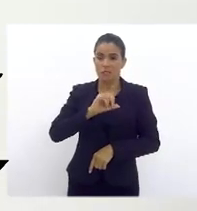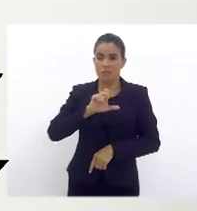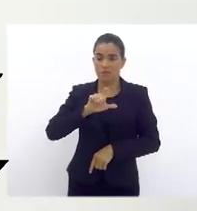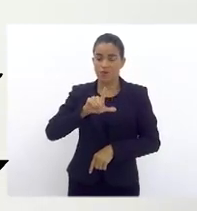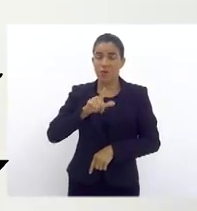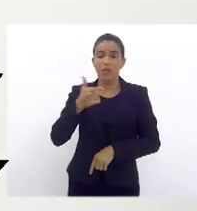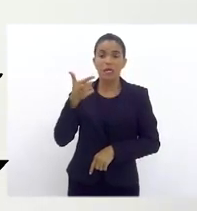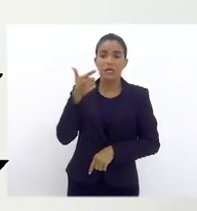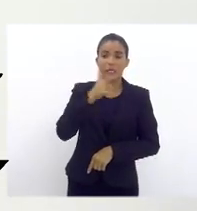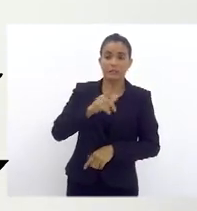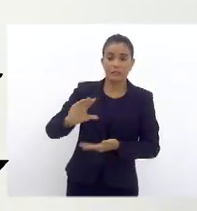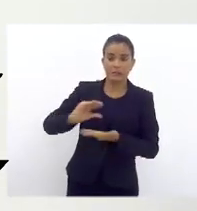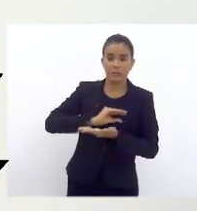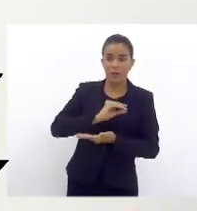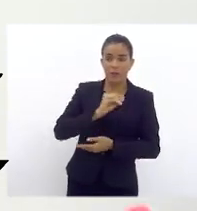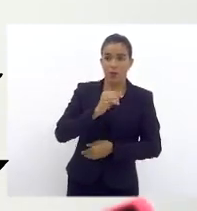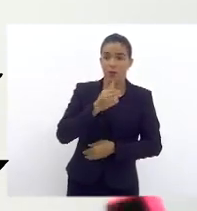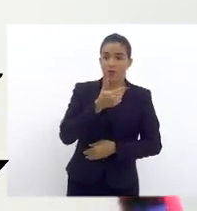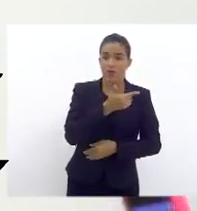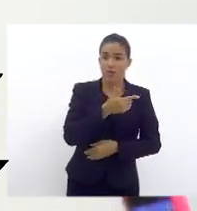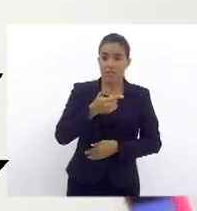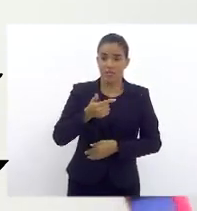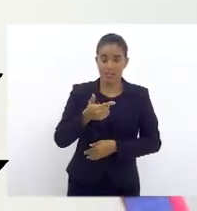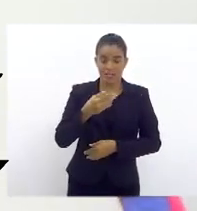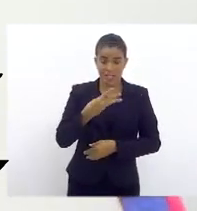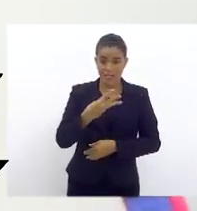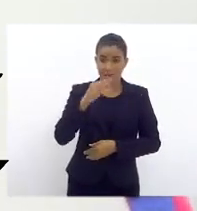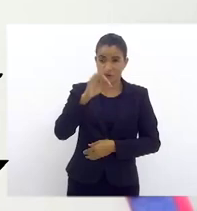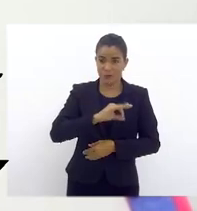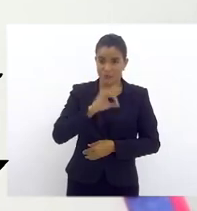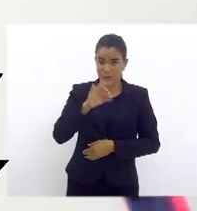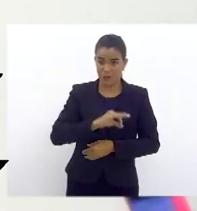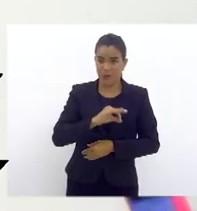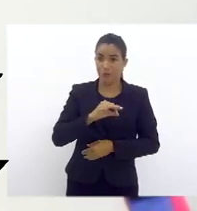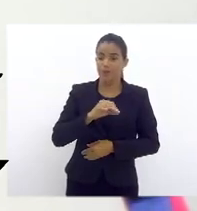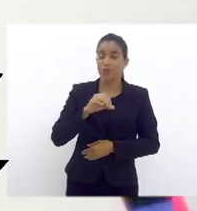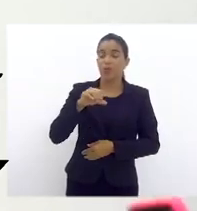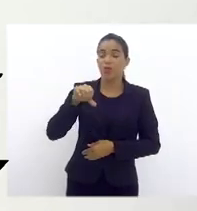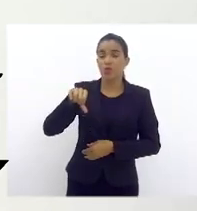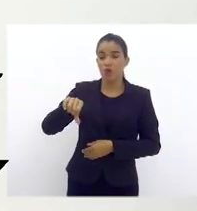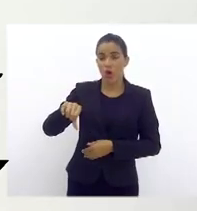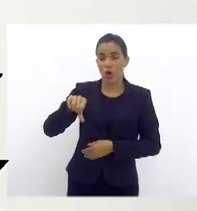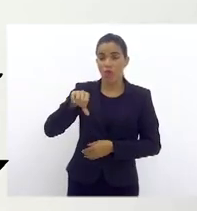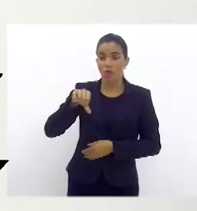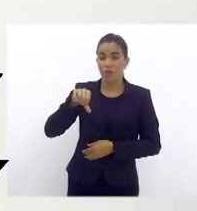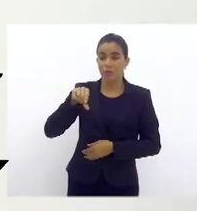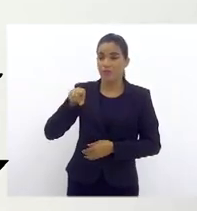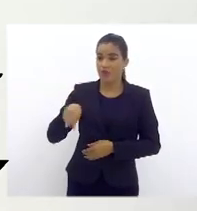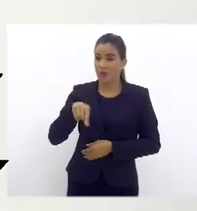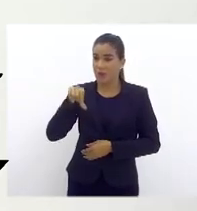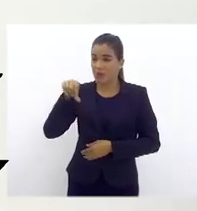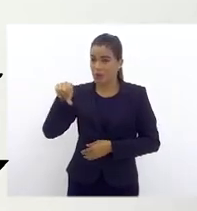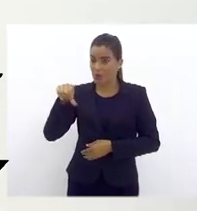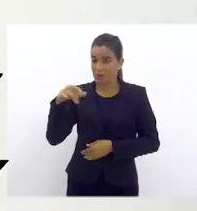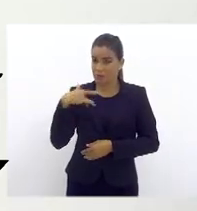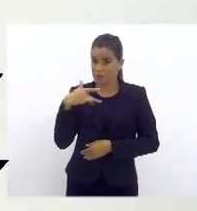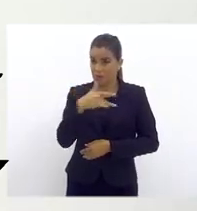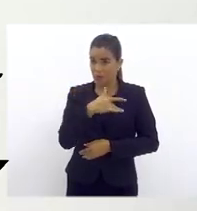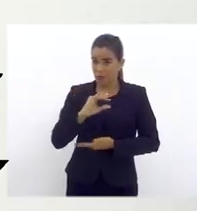educação recebeu 9,9 saúde invento 9,4 saúde 9,9 e